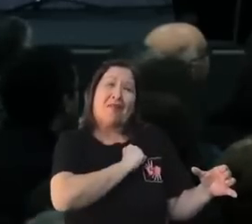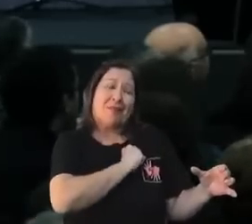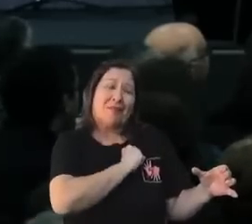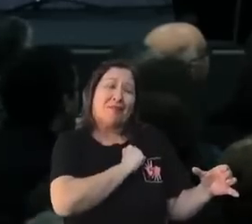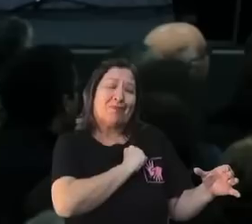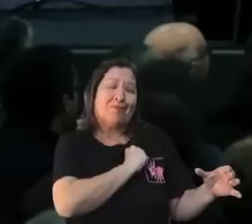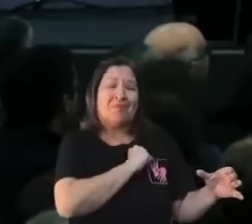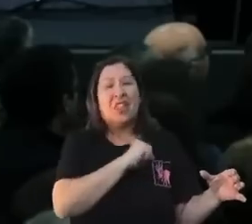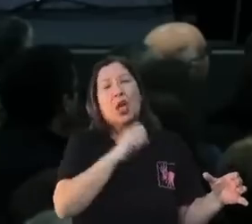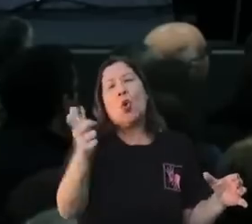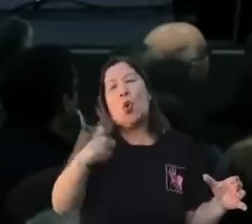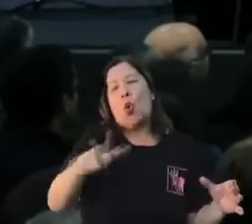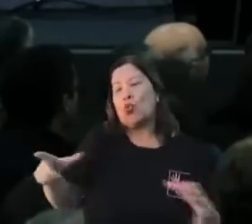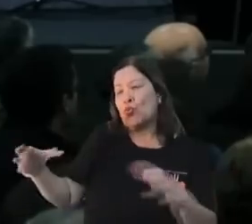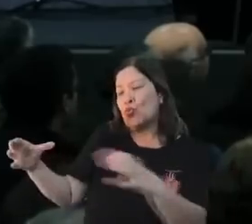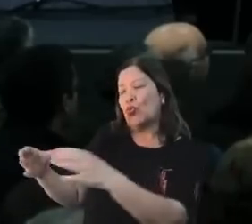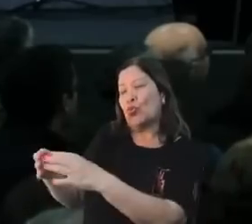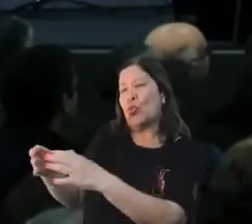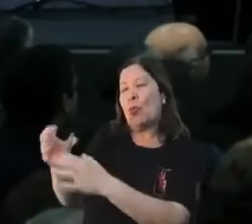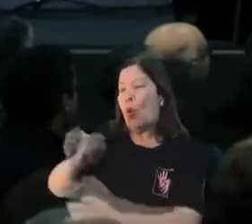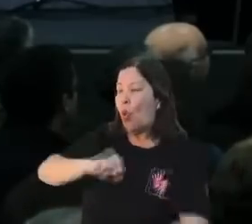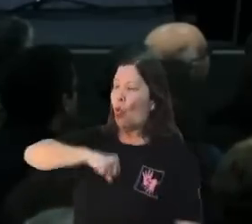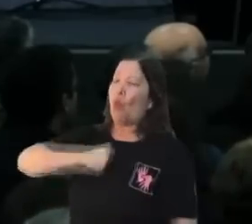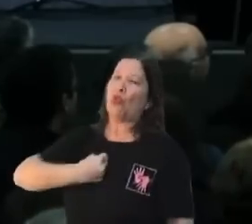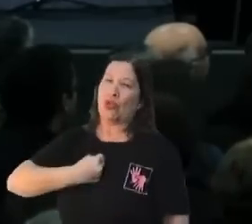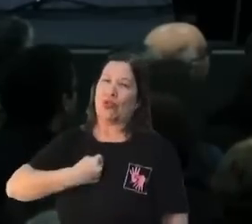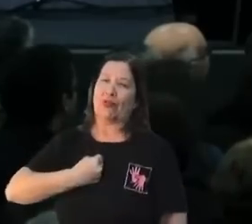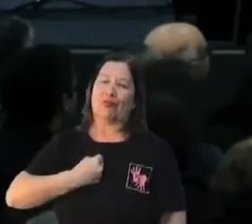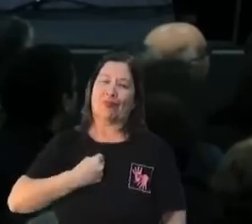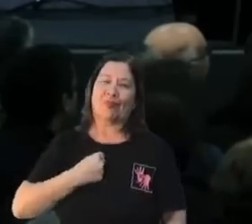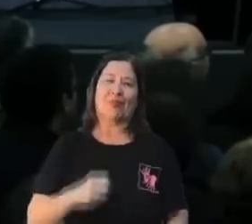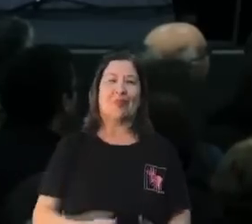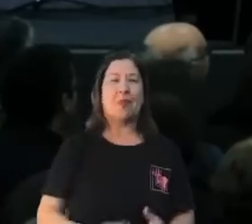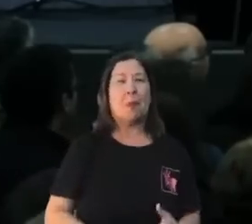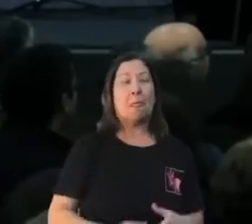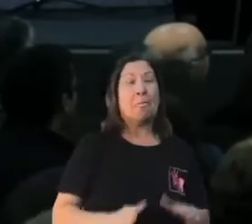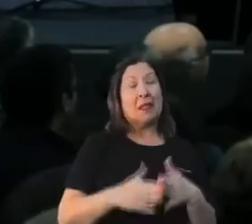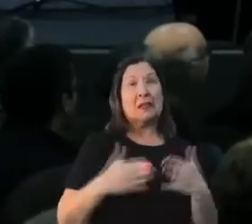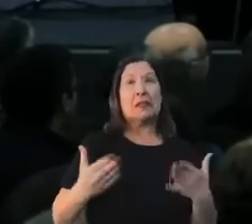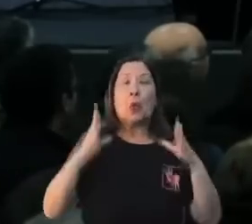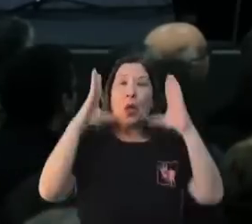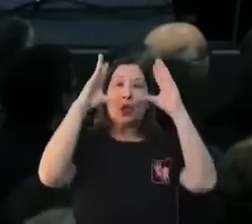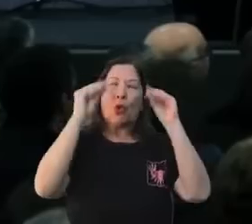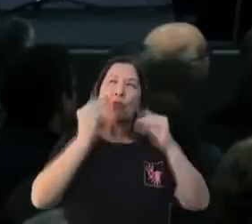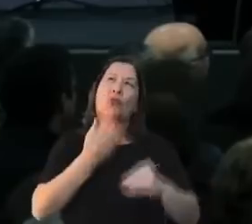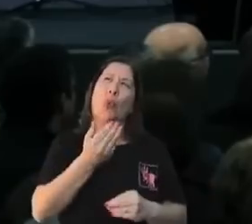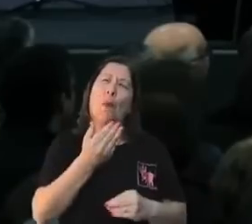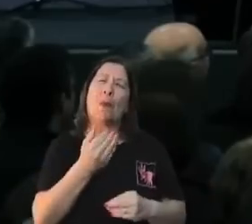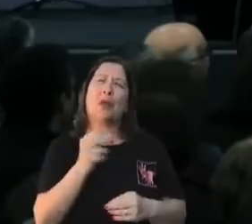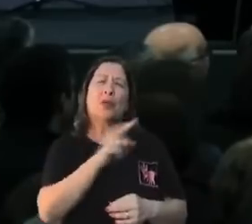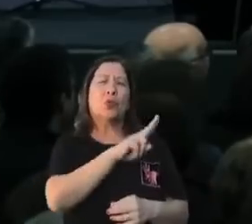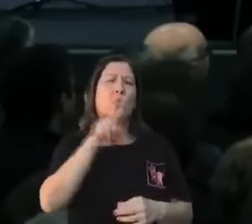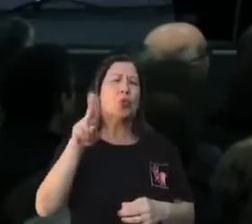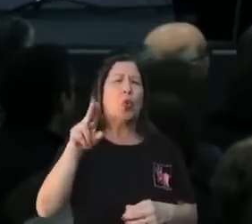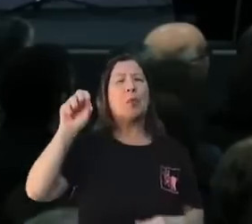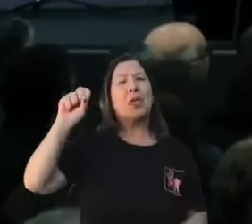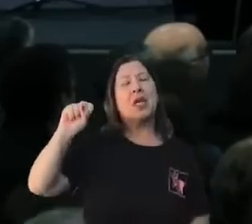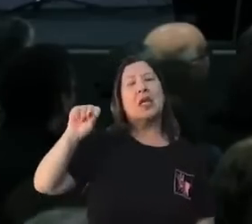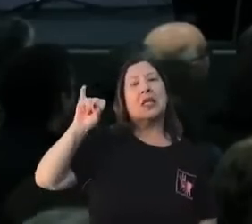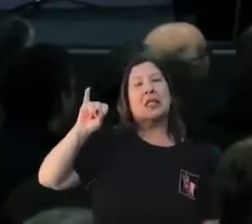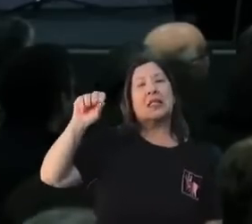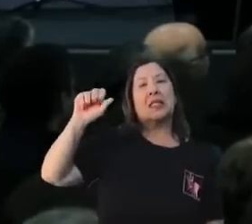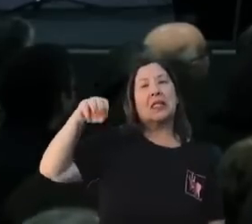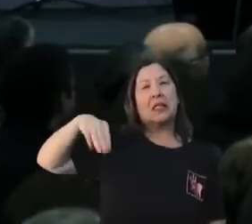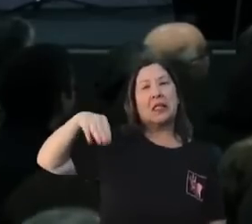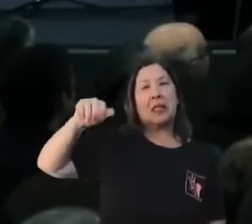Esse jantar, diz a Bíblia, ocorre na casa de um homem chamado Simão. A Bíblia não fala do sobrenome dele, mas